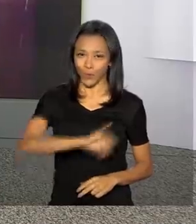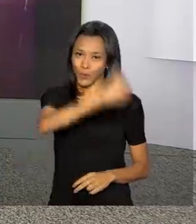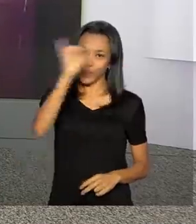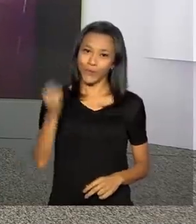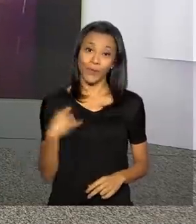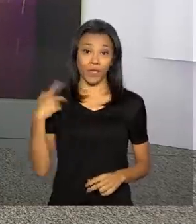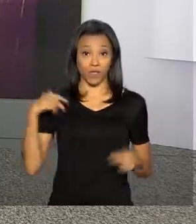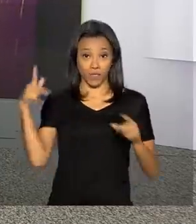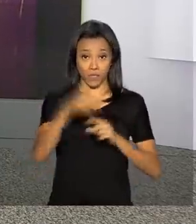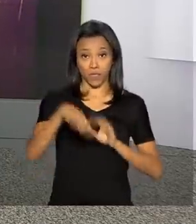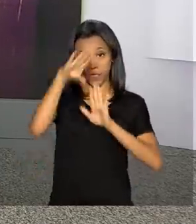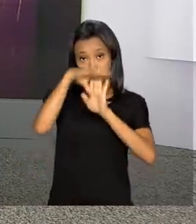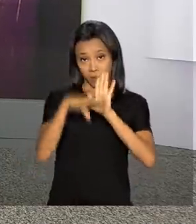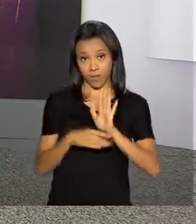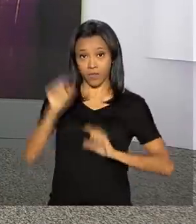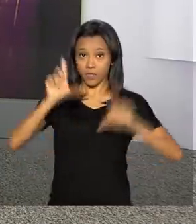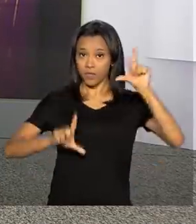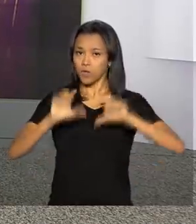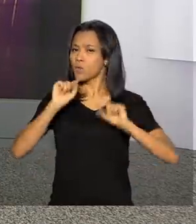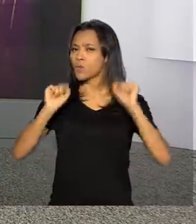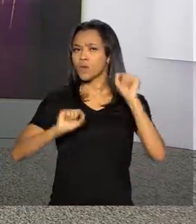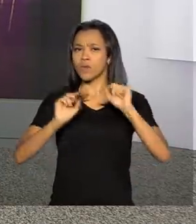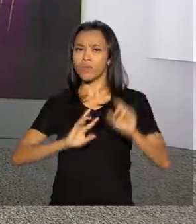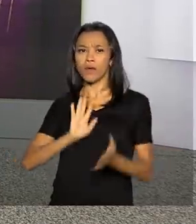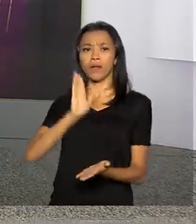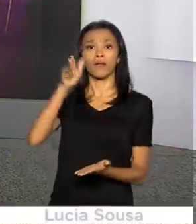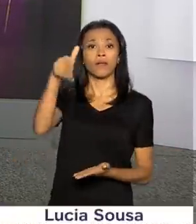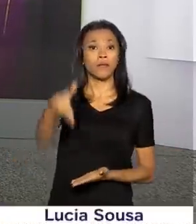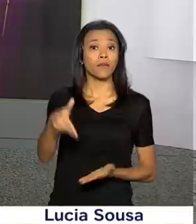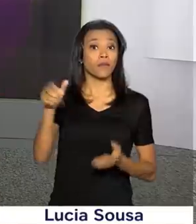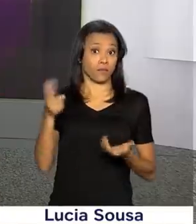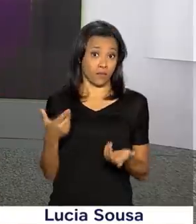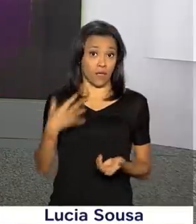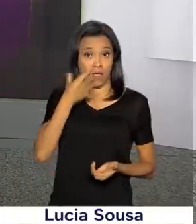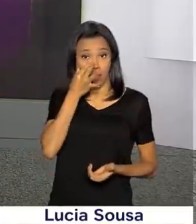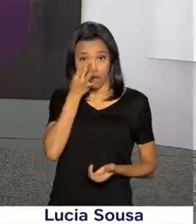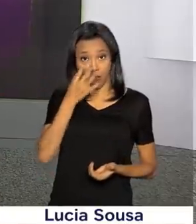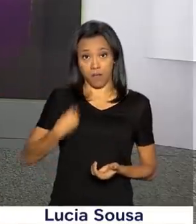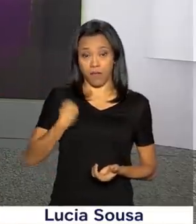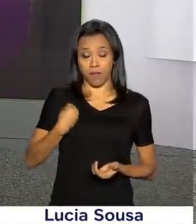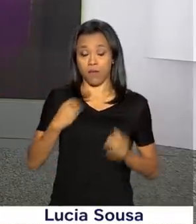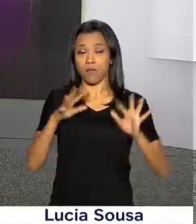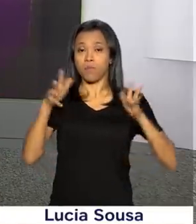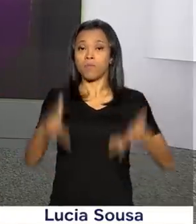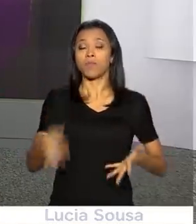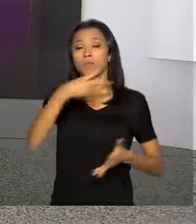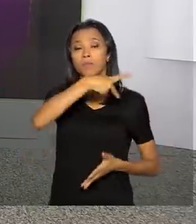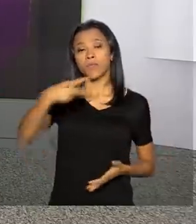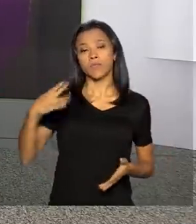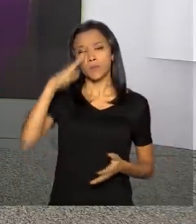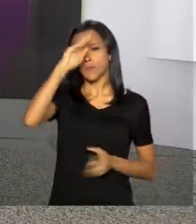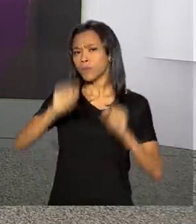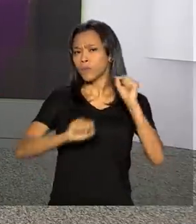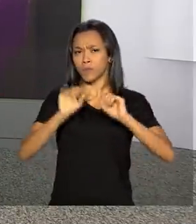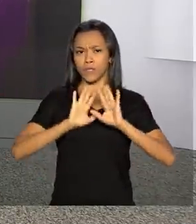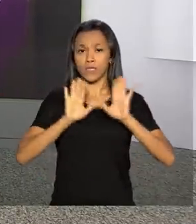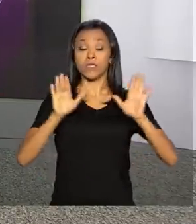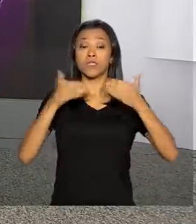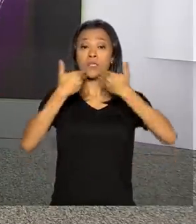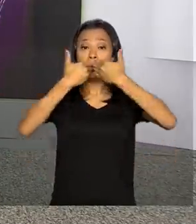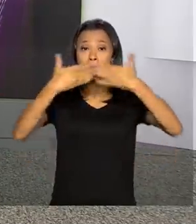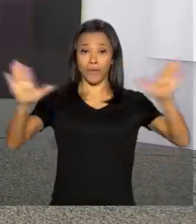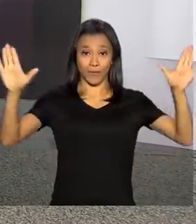Olá, interrompemos a programação para acompanhar ao vivo a participação do presidente Jair Bolsonaro na cerimônia de abertura da